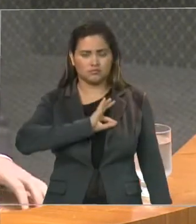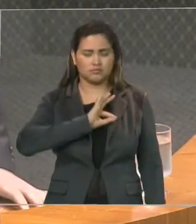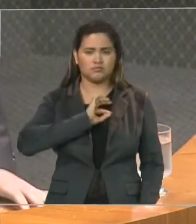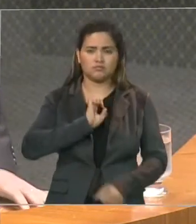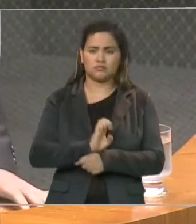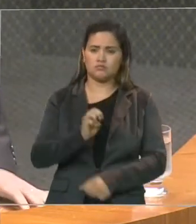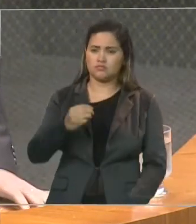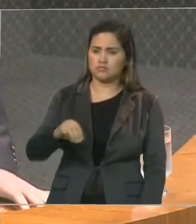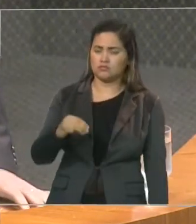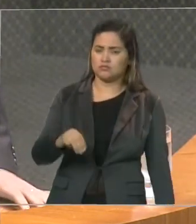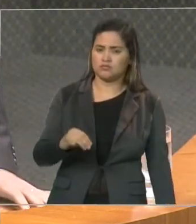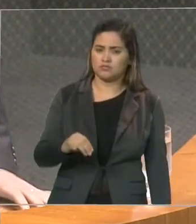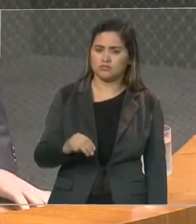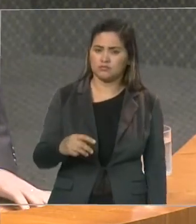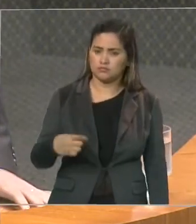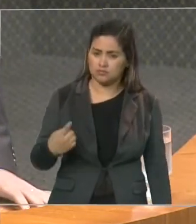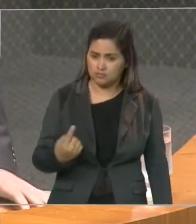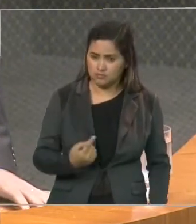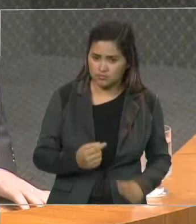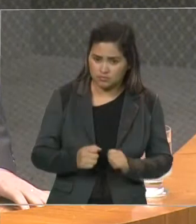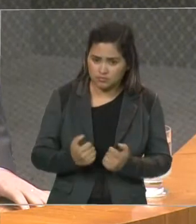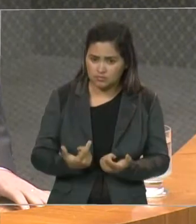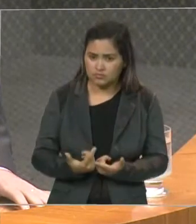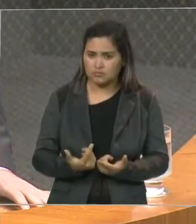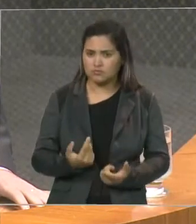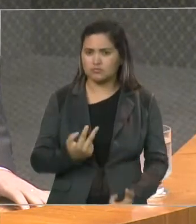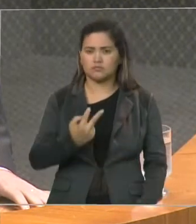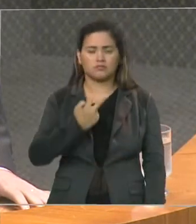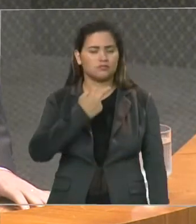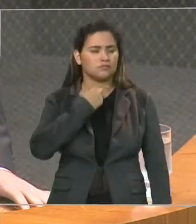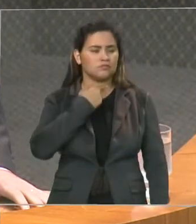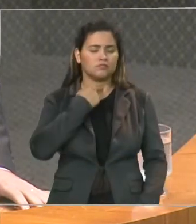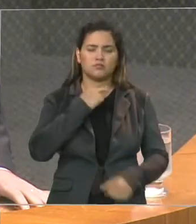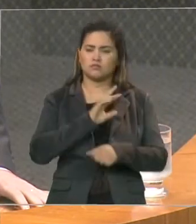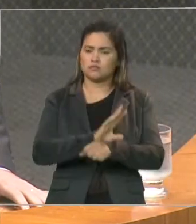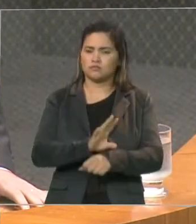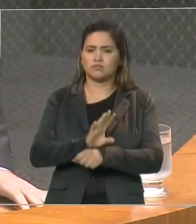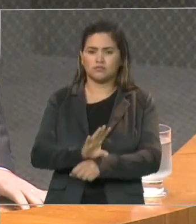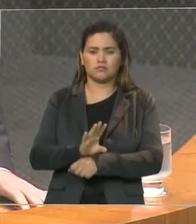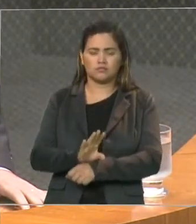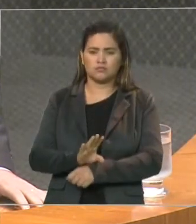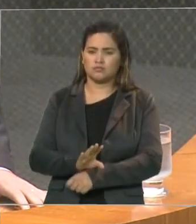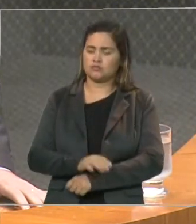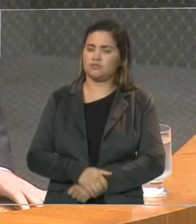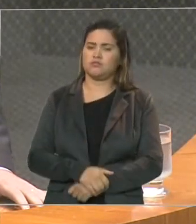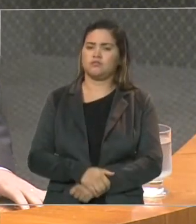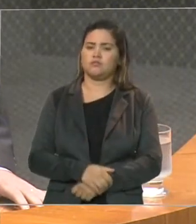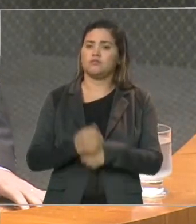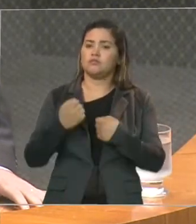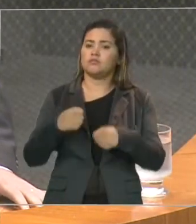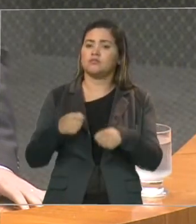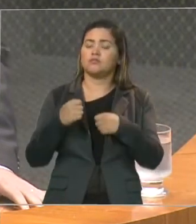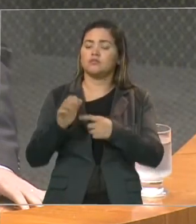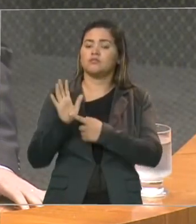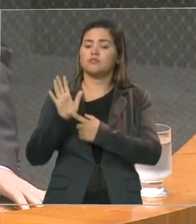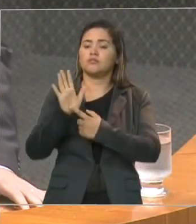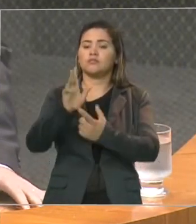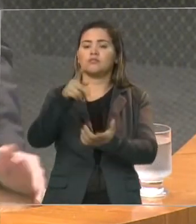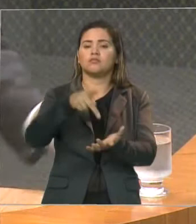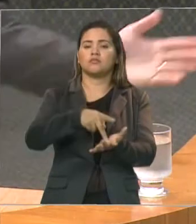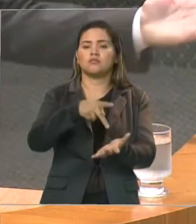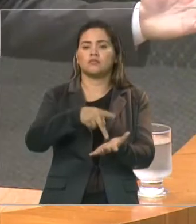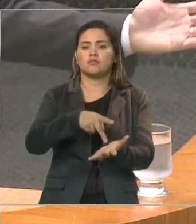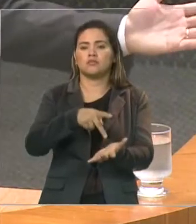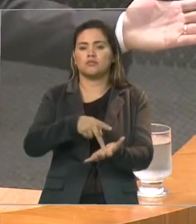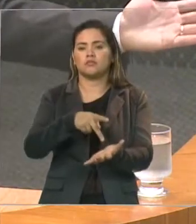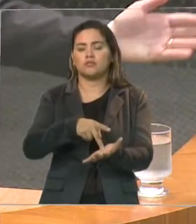contribuir com esse sangramento. Essa casa tem que estancar essa sangria, trazendo luz e a verdade para esse caso. E